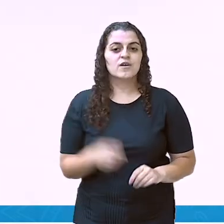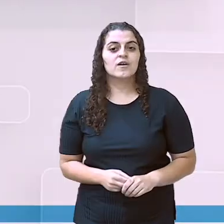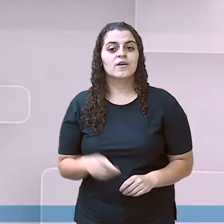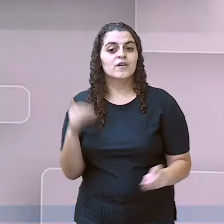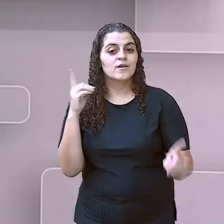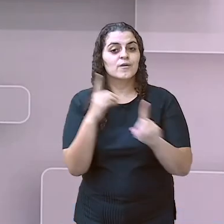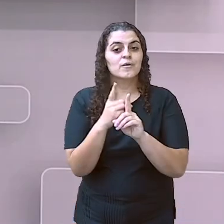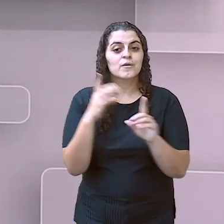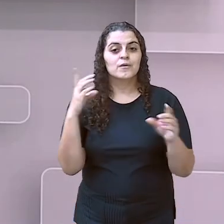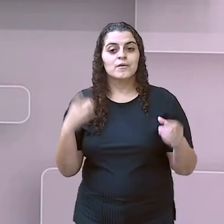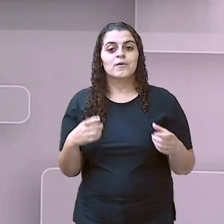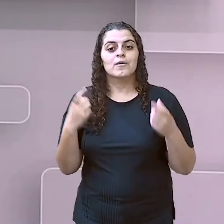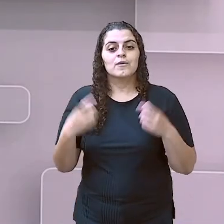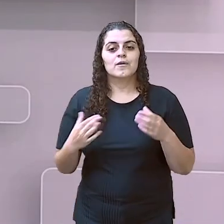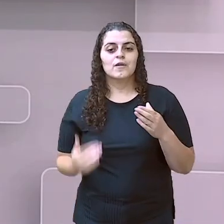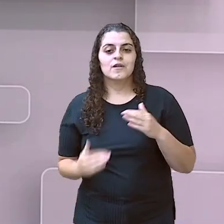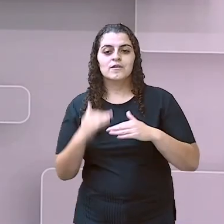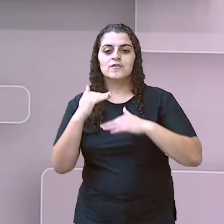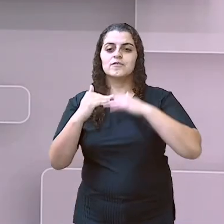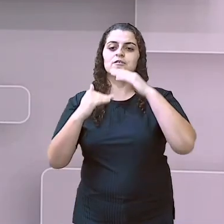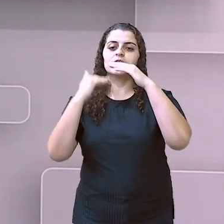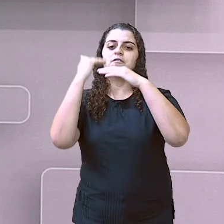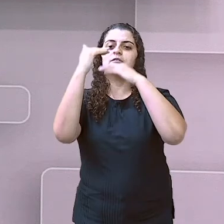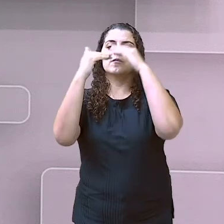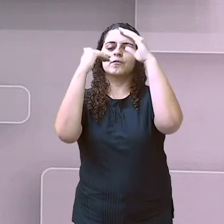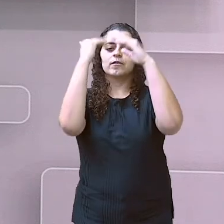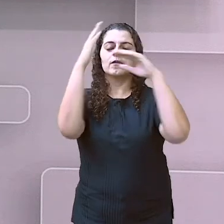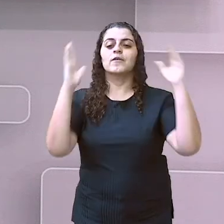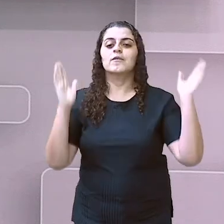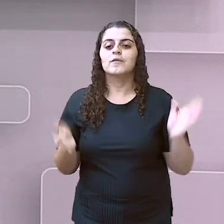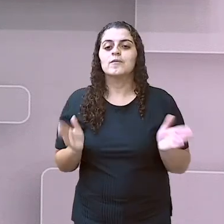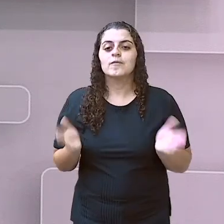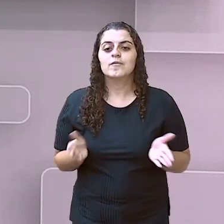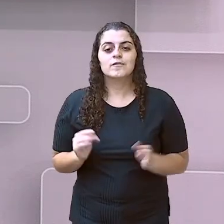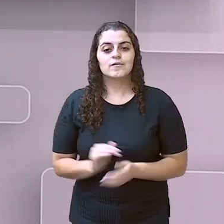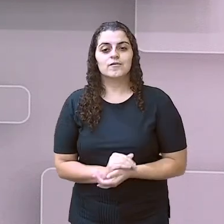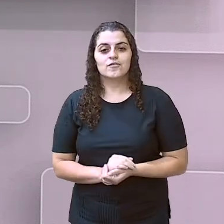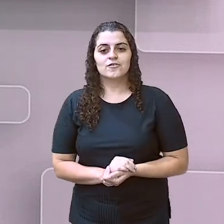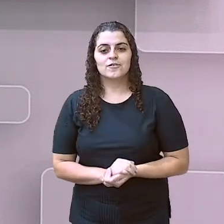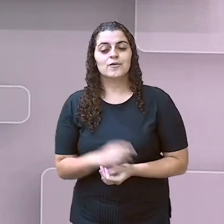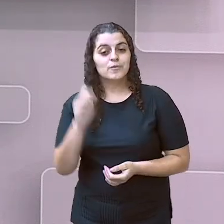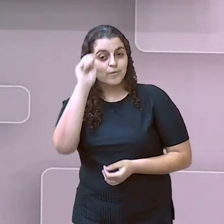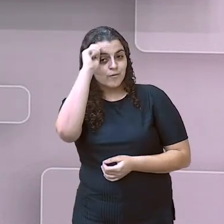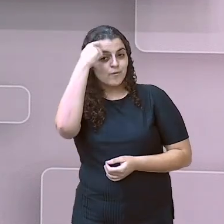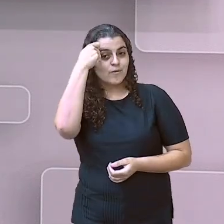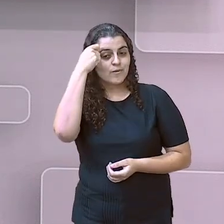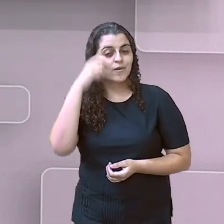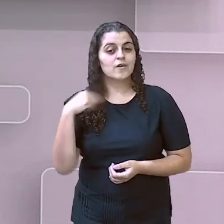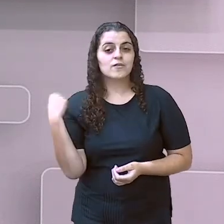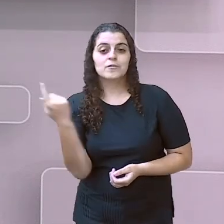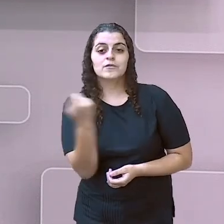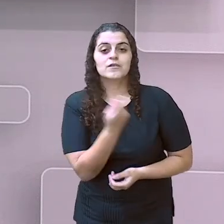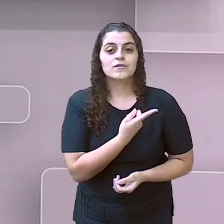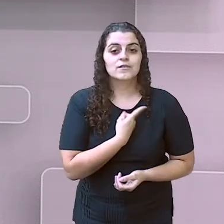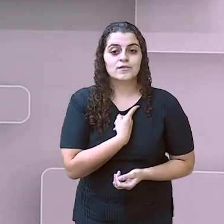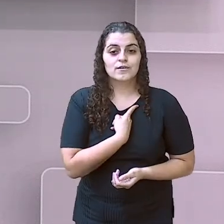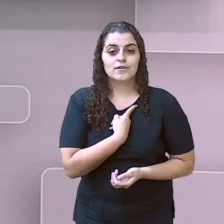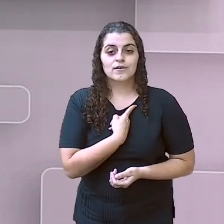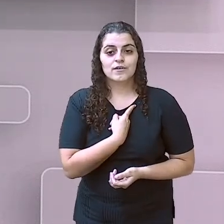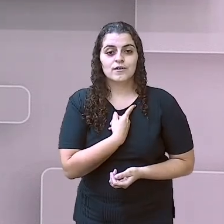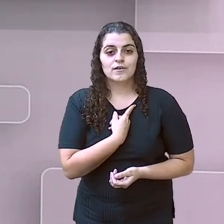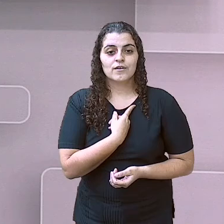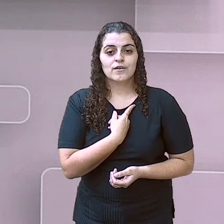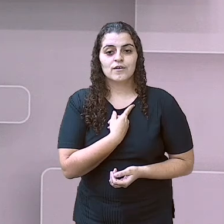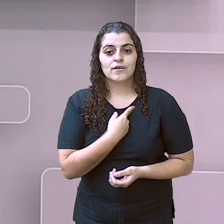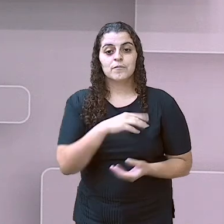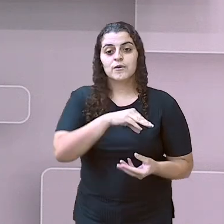espaço dele, ele cresceu e hoje os negros somos todos nós.